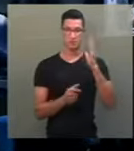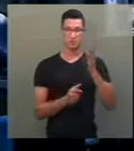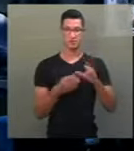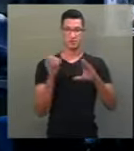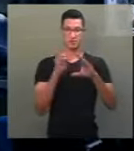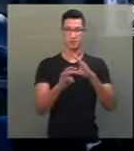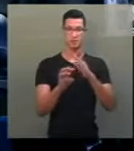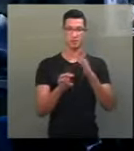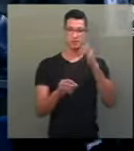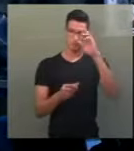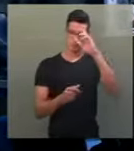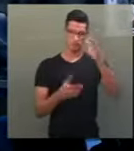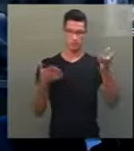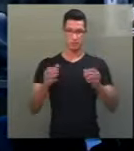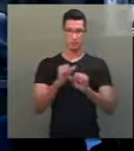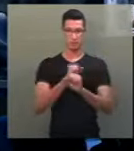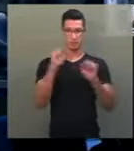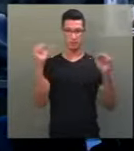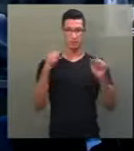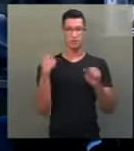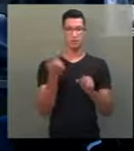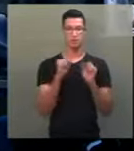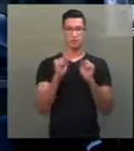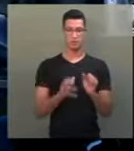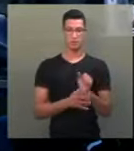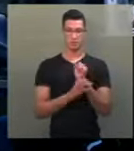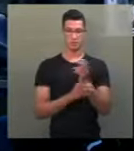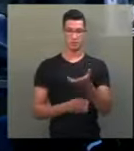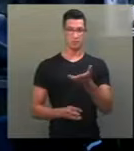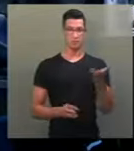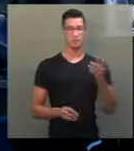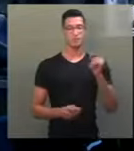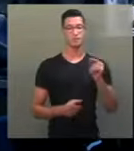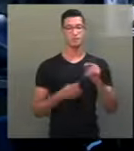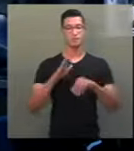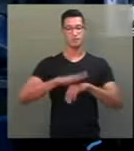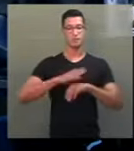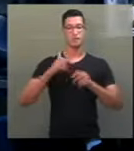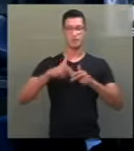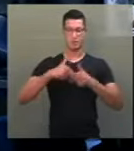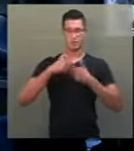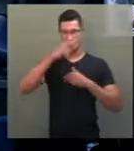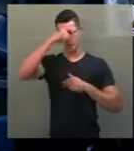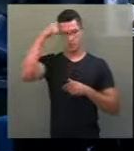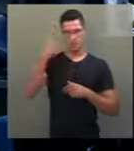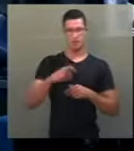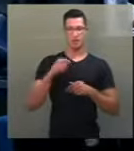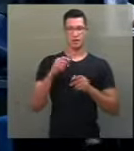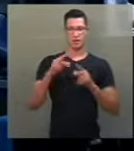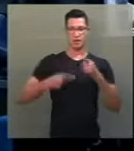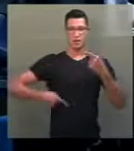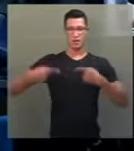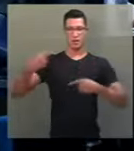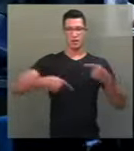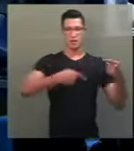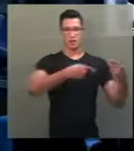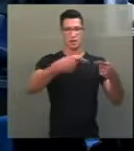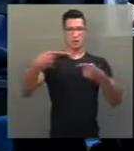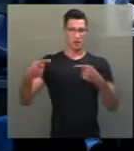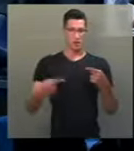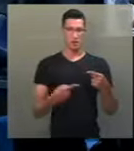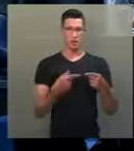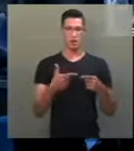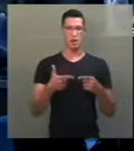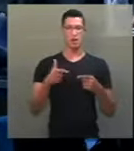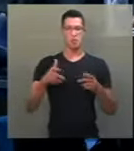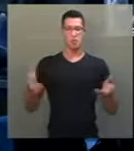para todos os líderes hoje pela manhã e posso garantir a vocês que isso aqui foi fruto de muita política. O combustível da